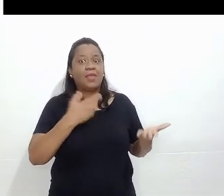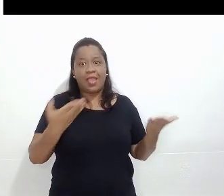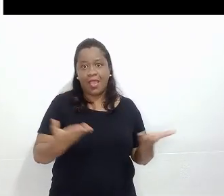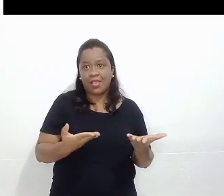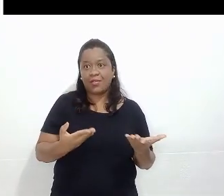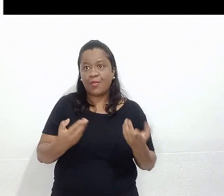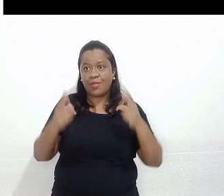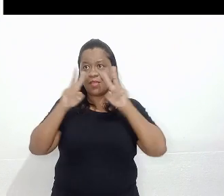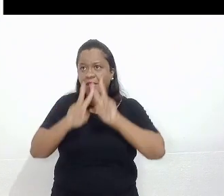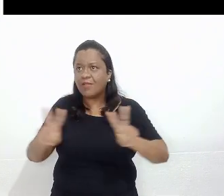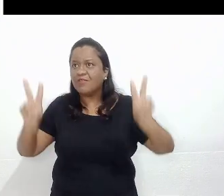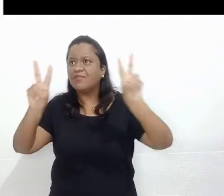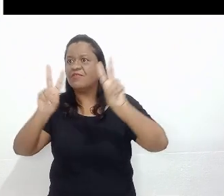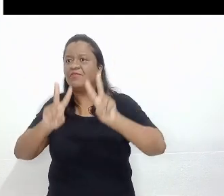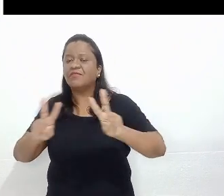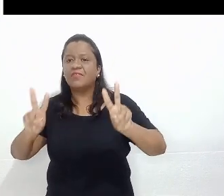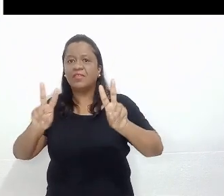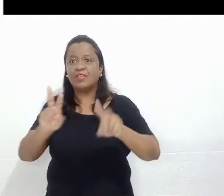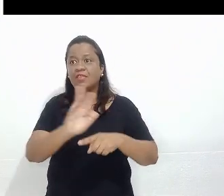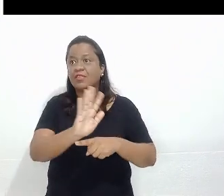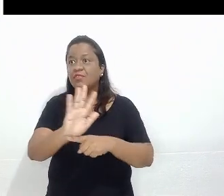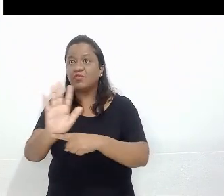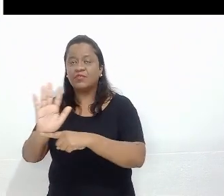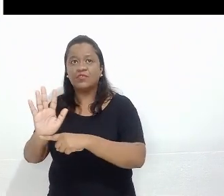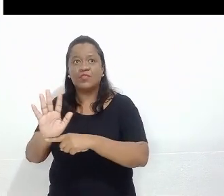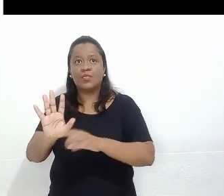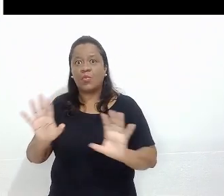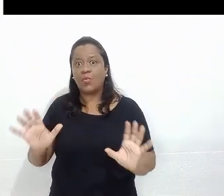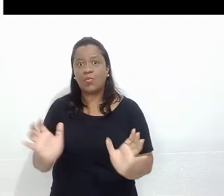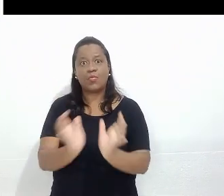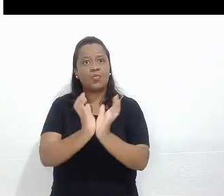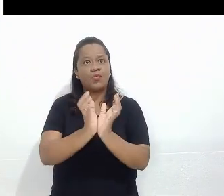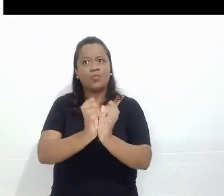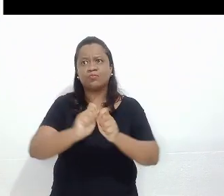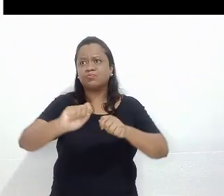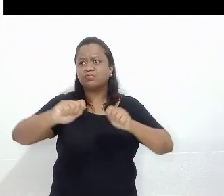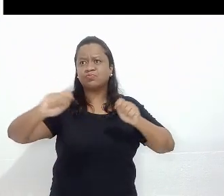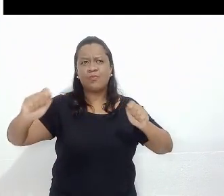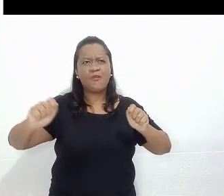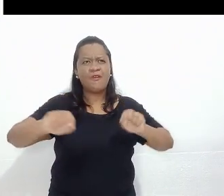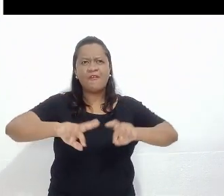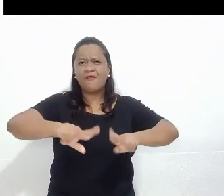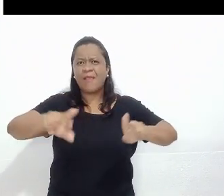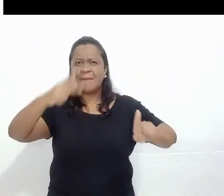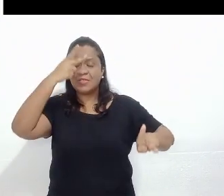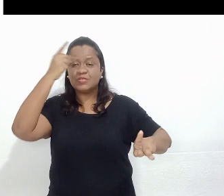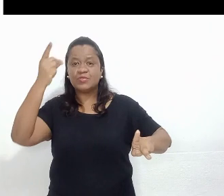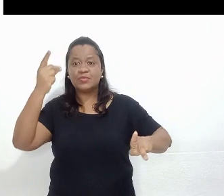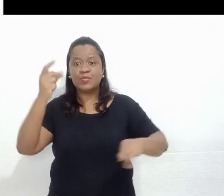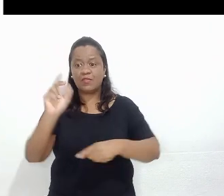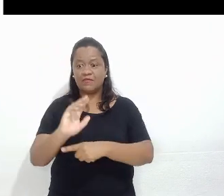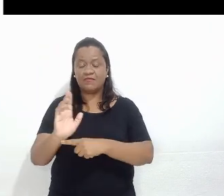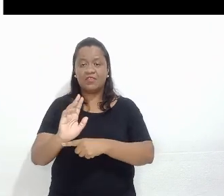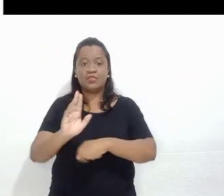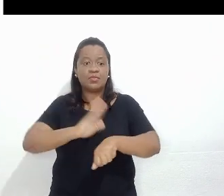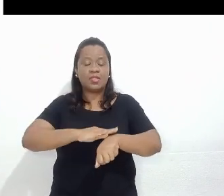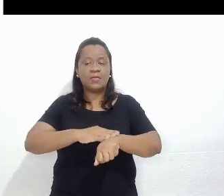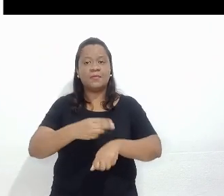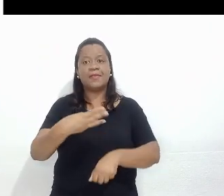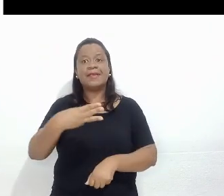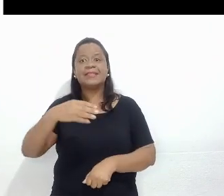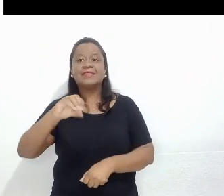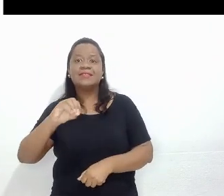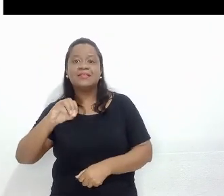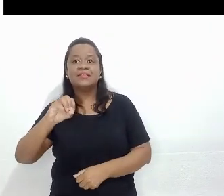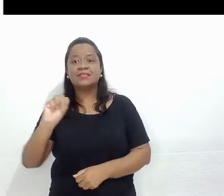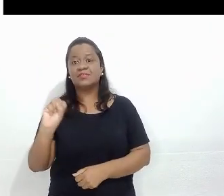filmes, e como é um grupo grande, são várias pessoas, e sai uma coisa de 30 segundos. Mas é isso, é muita gente para fazer